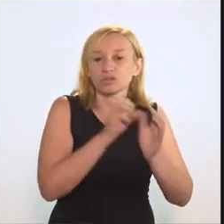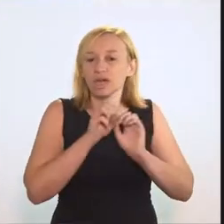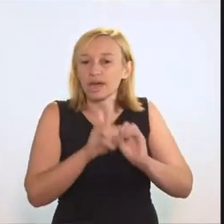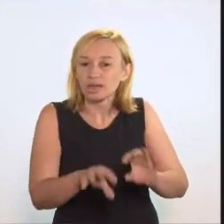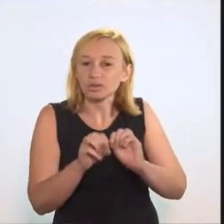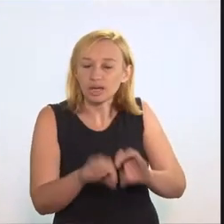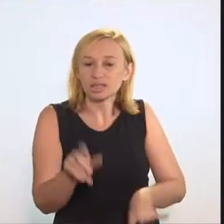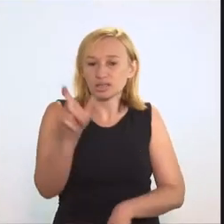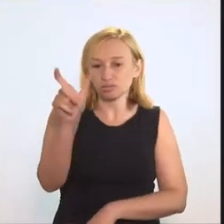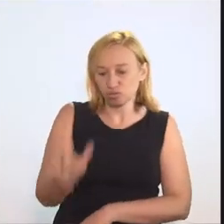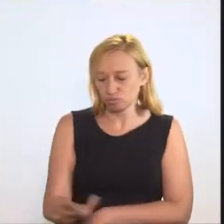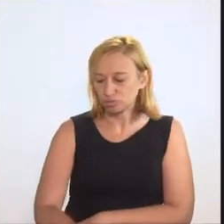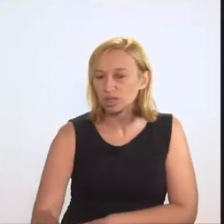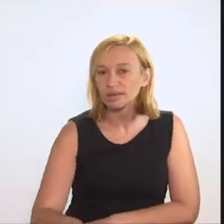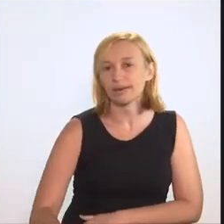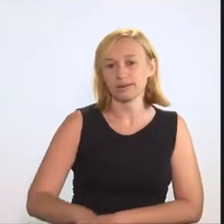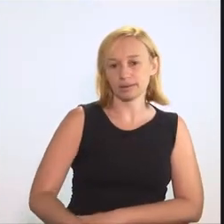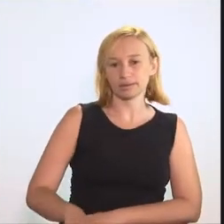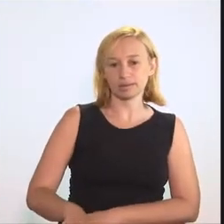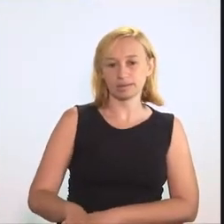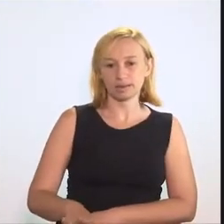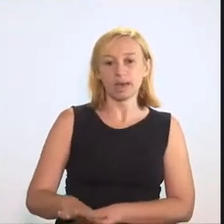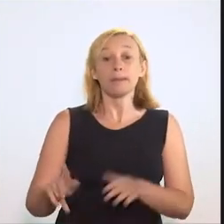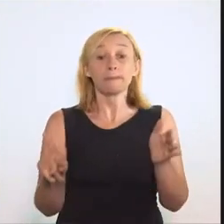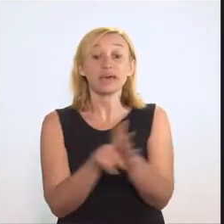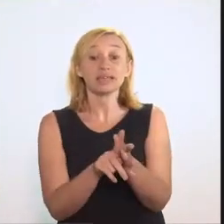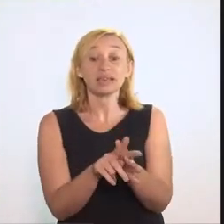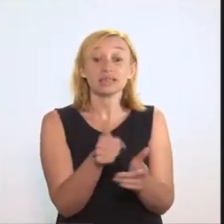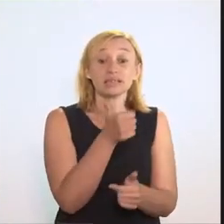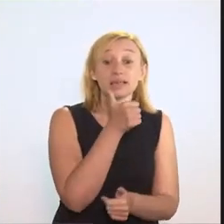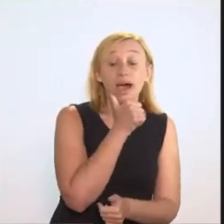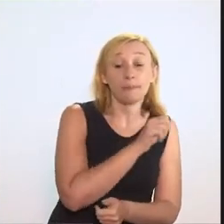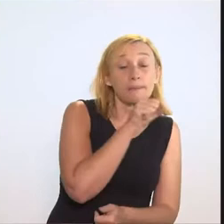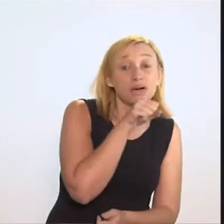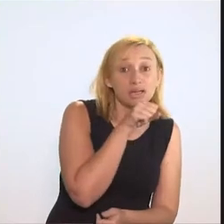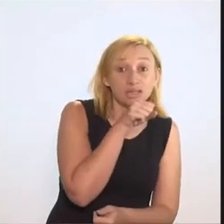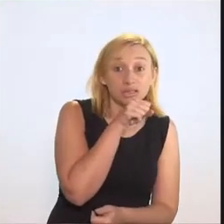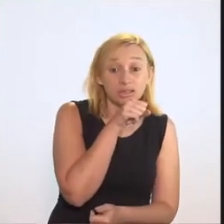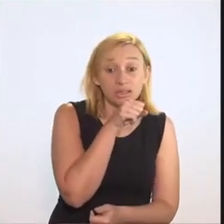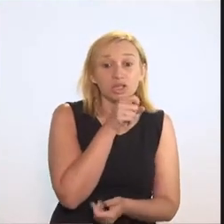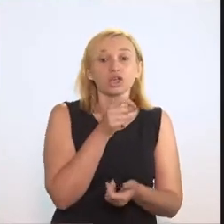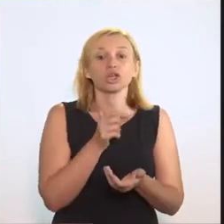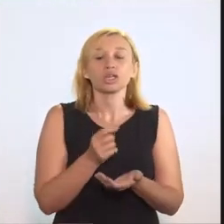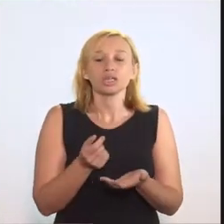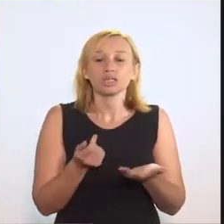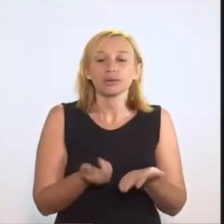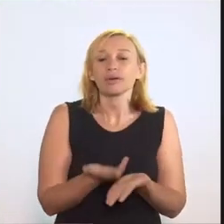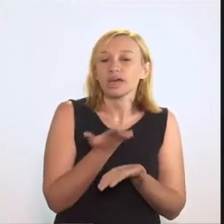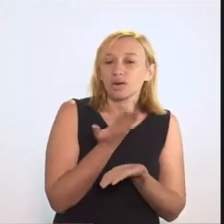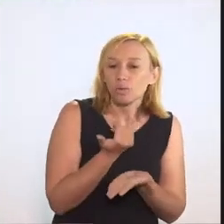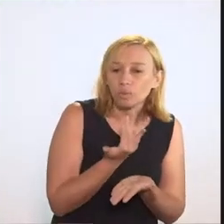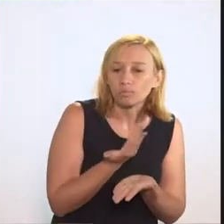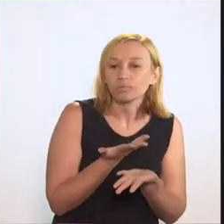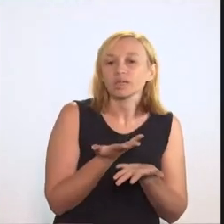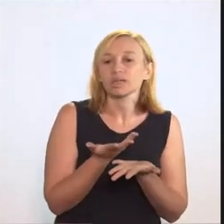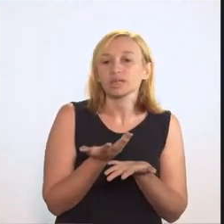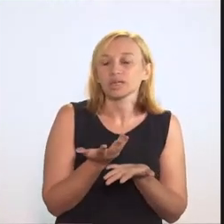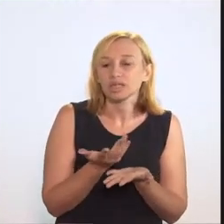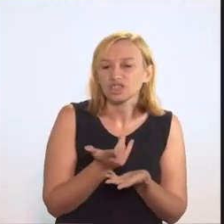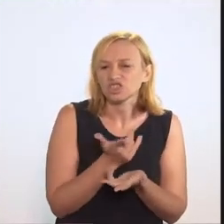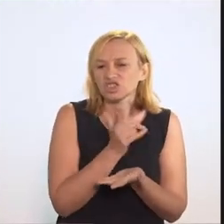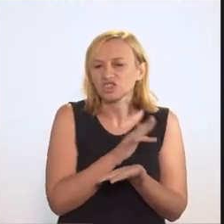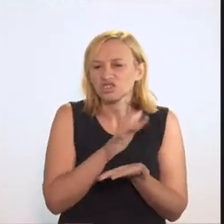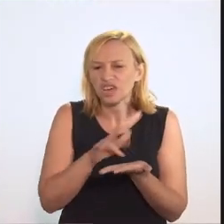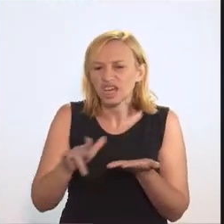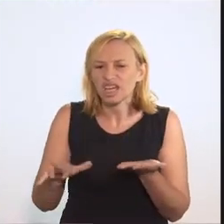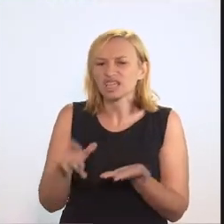da educação de uma criança é do feminino, e o sustento, a geração